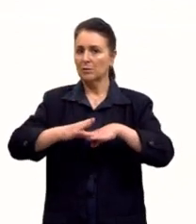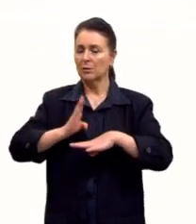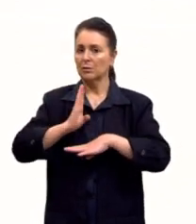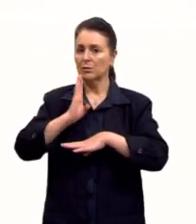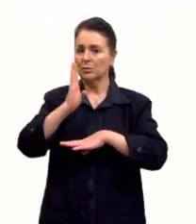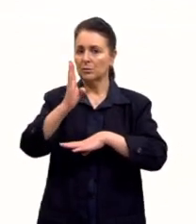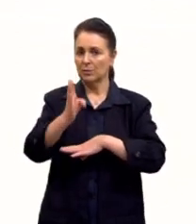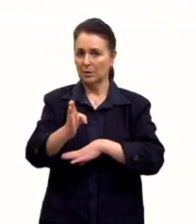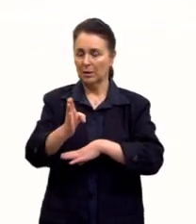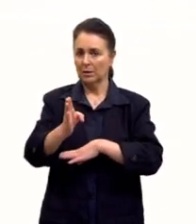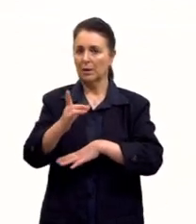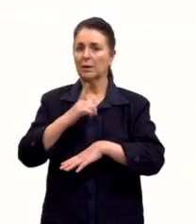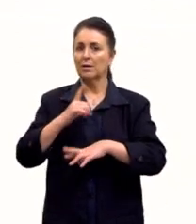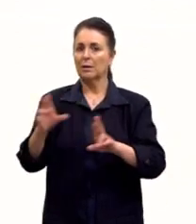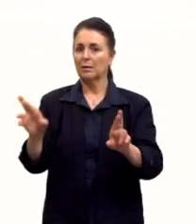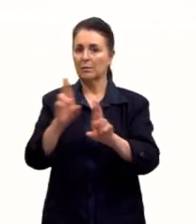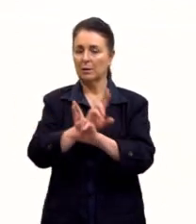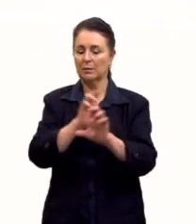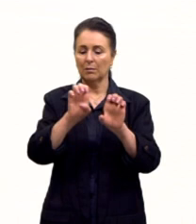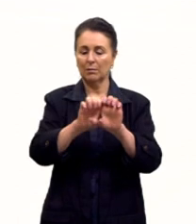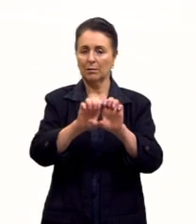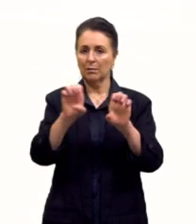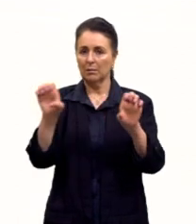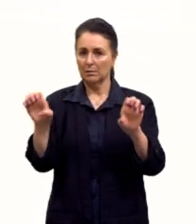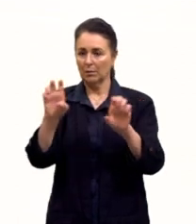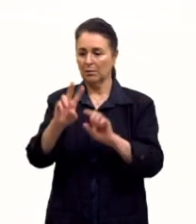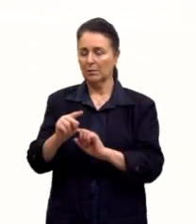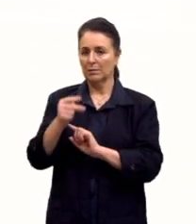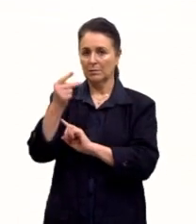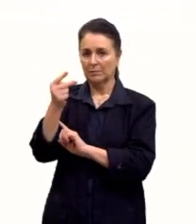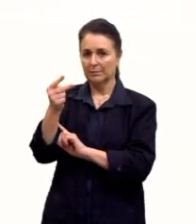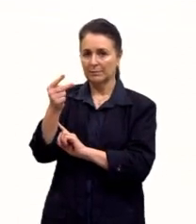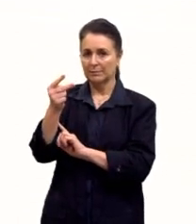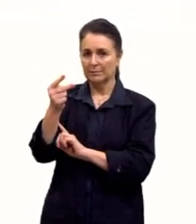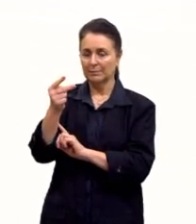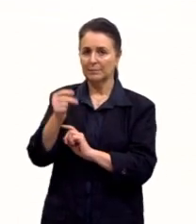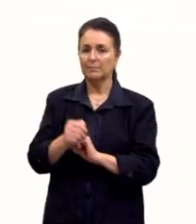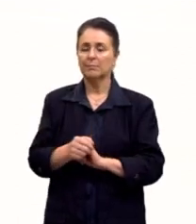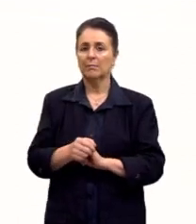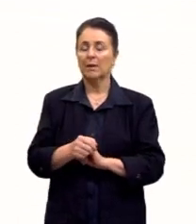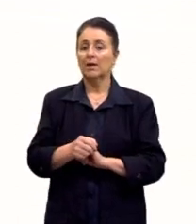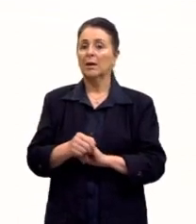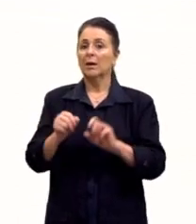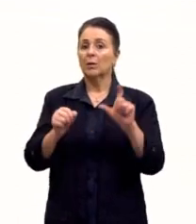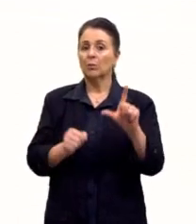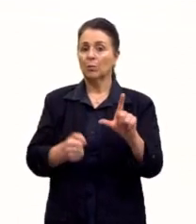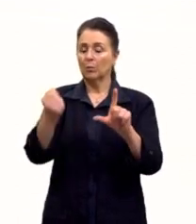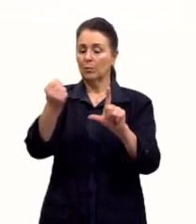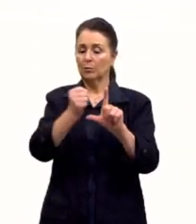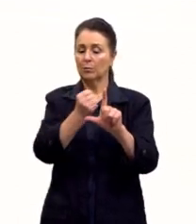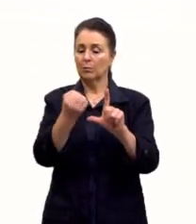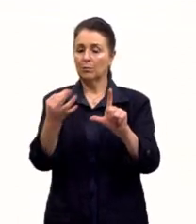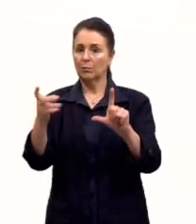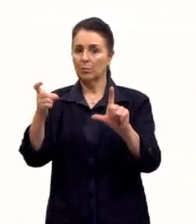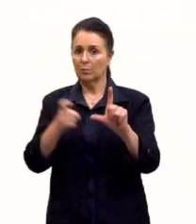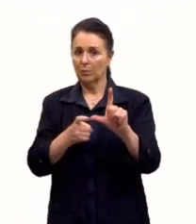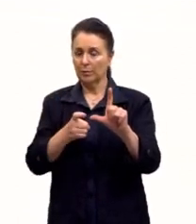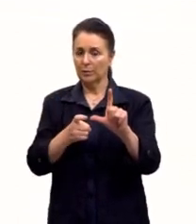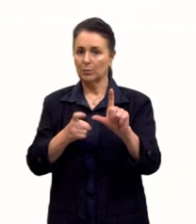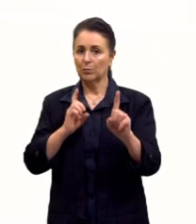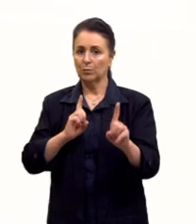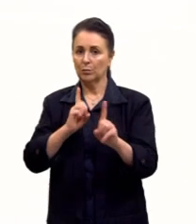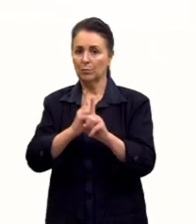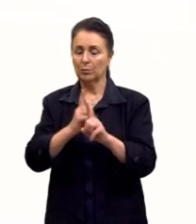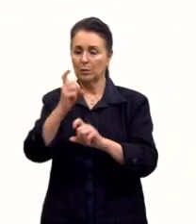diretamente relacionada com as equações exponenciais nele nós buscamos encontrar o expoente